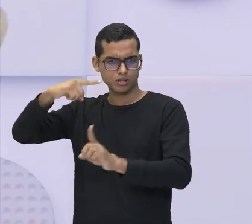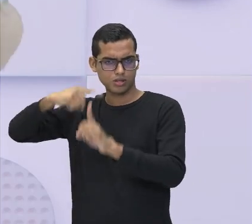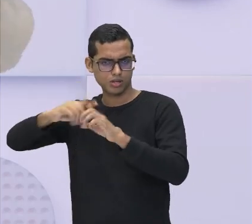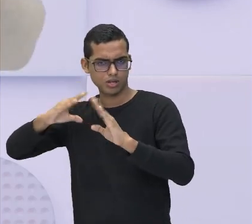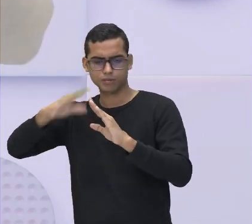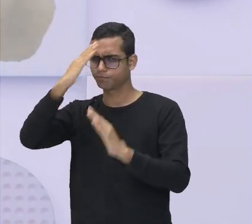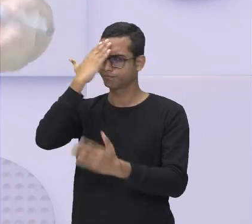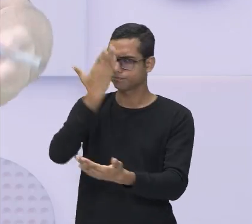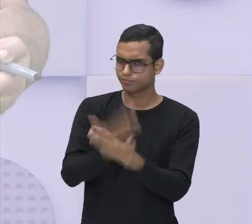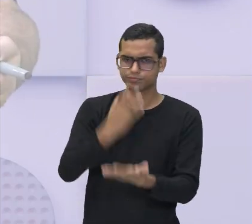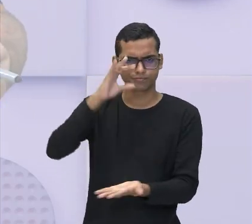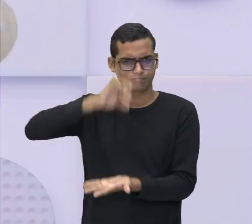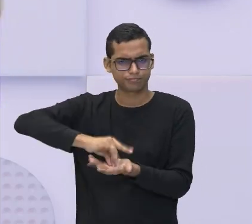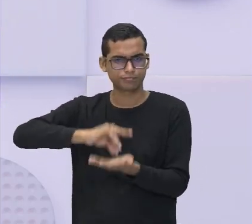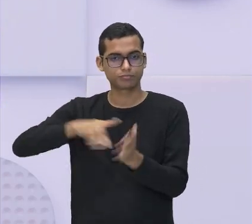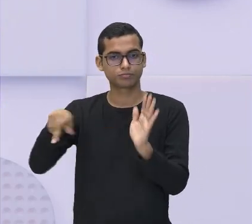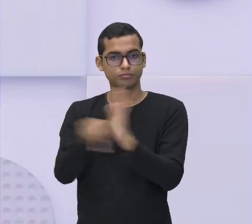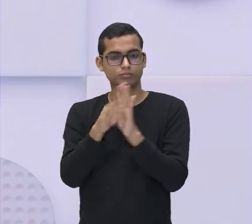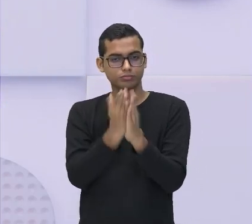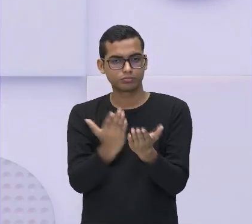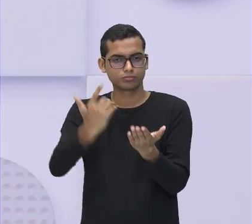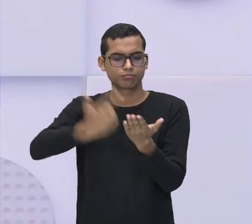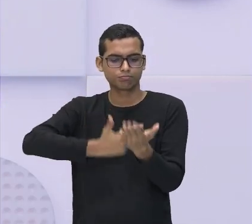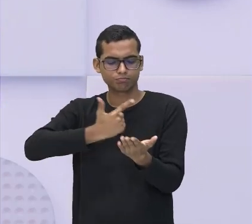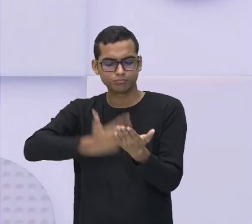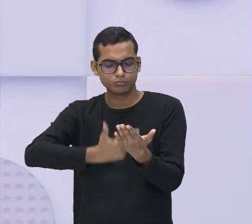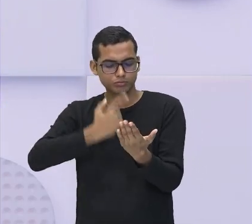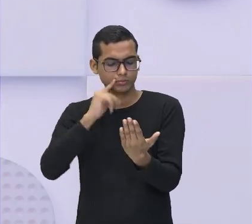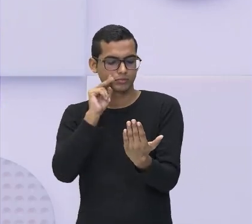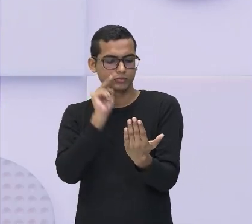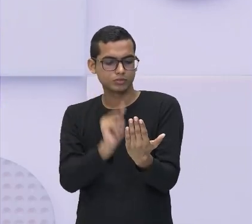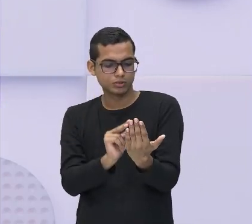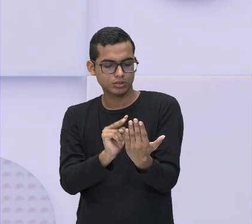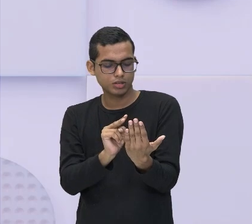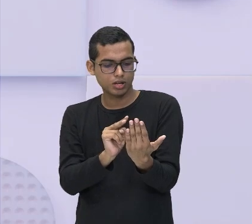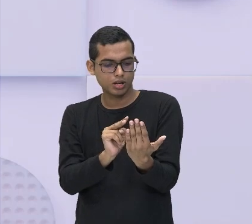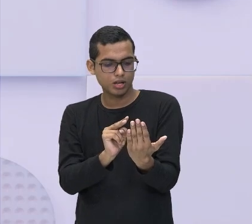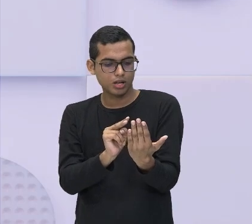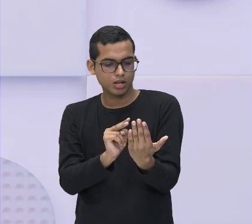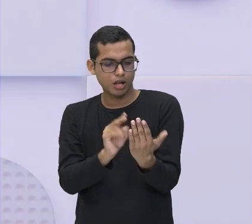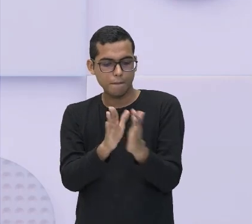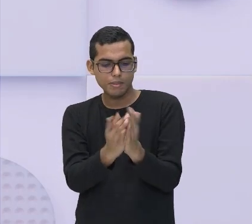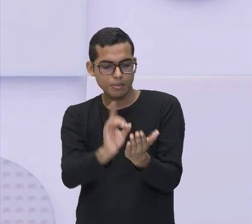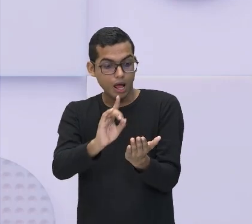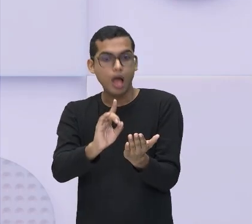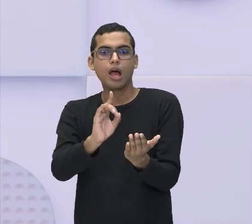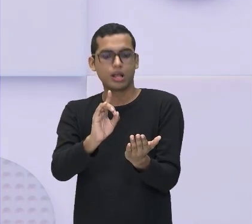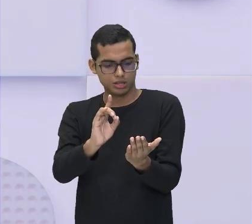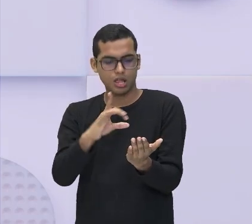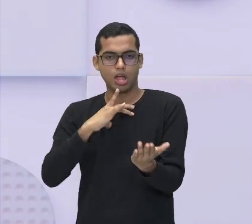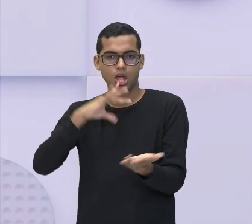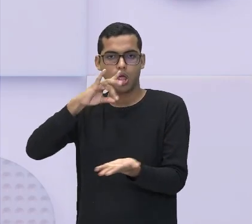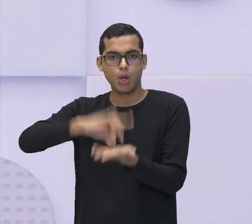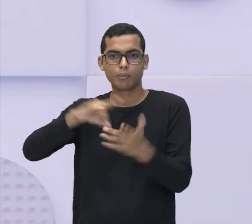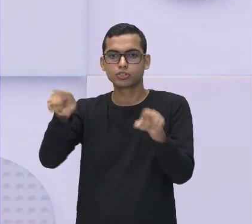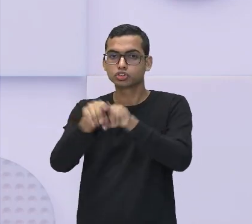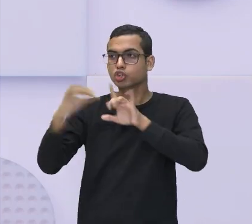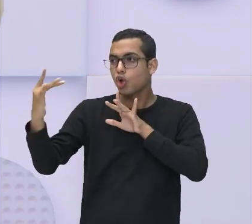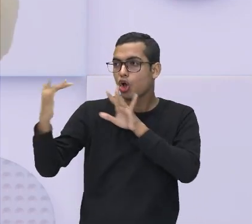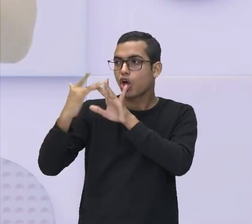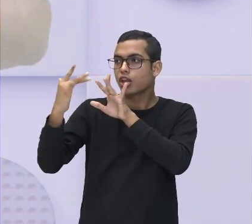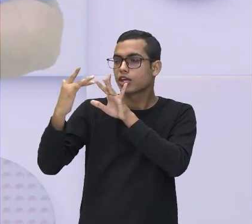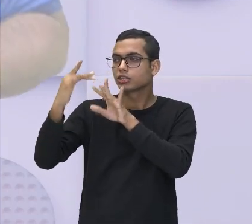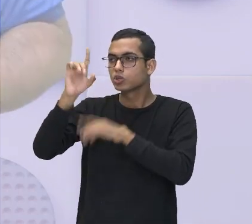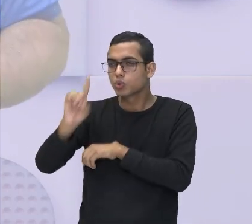acredita piamente que aquele escrito está te conectando com Deus e está te conectando com as palavras de Deus.